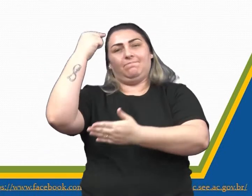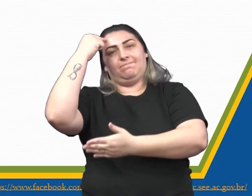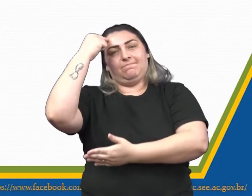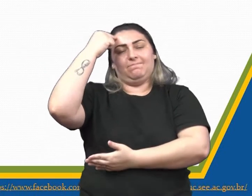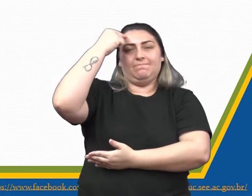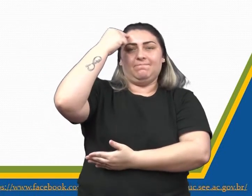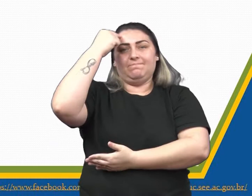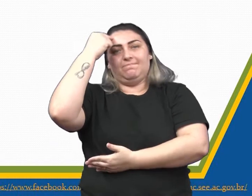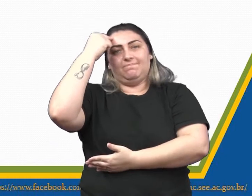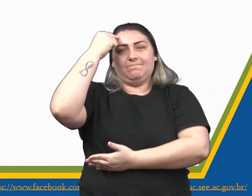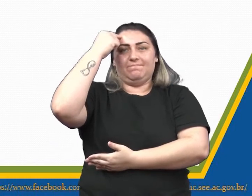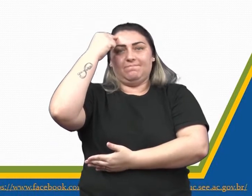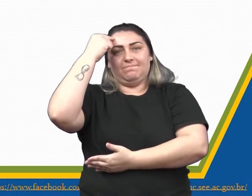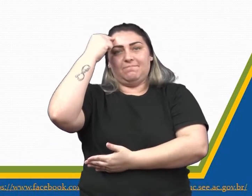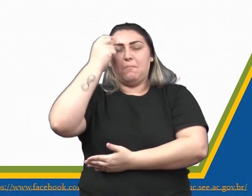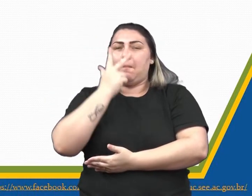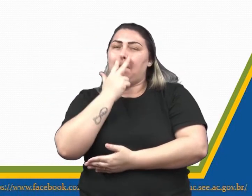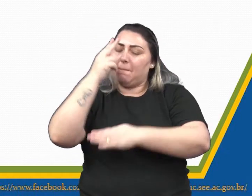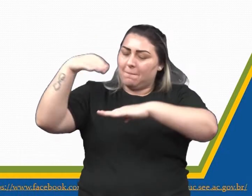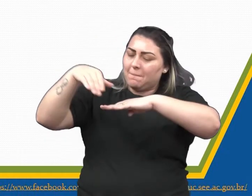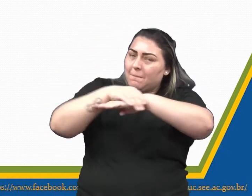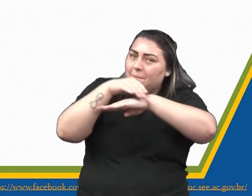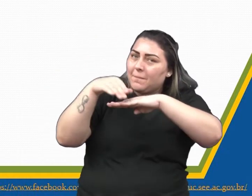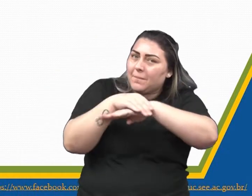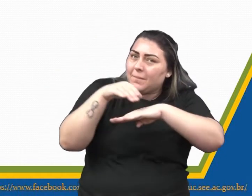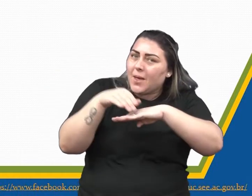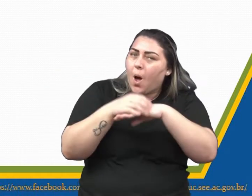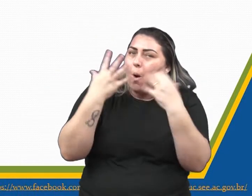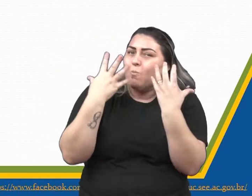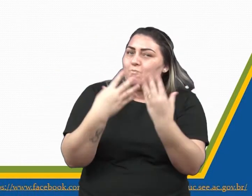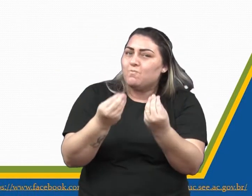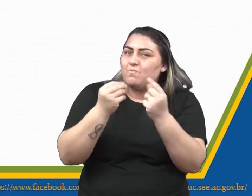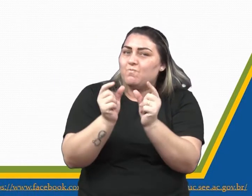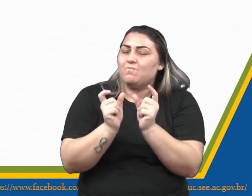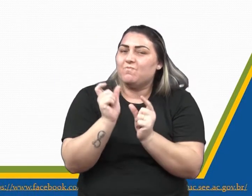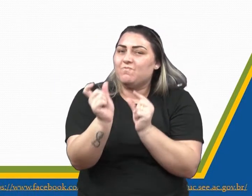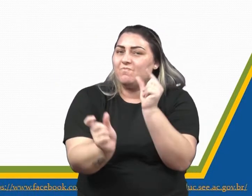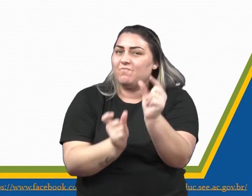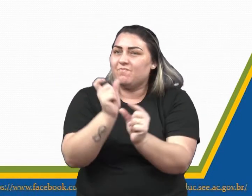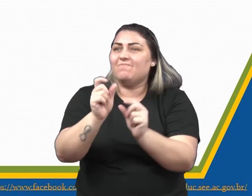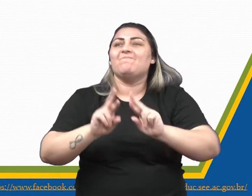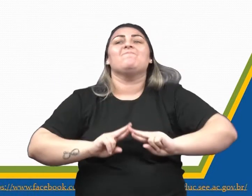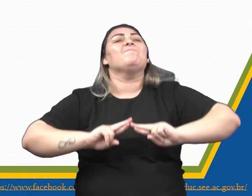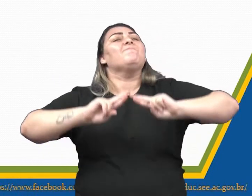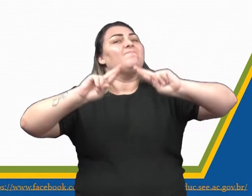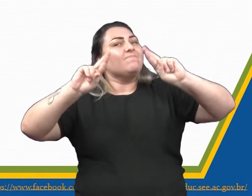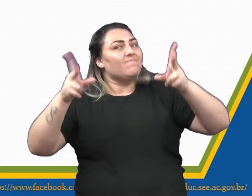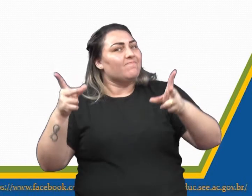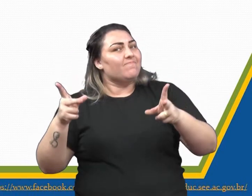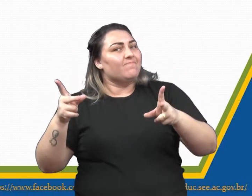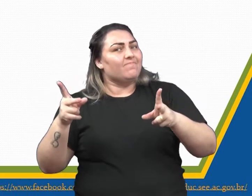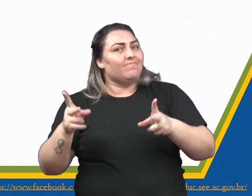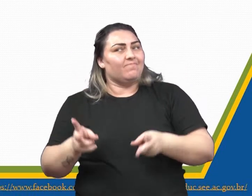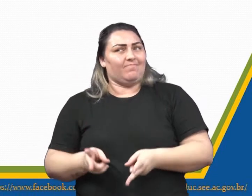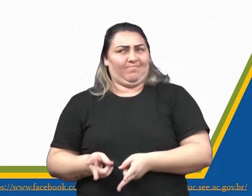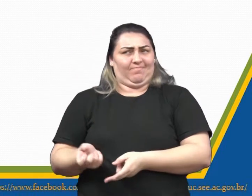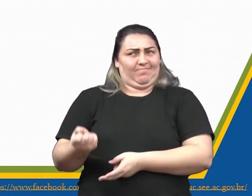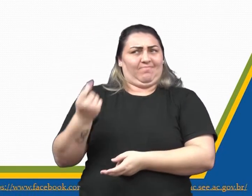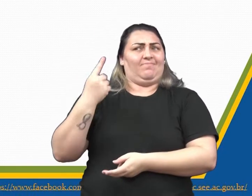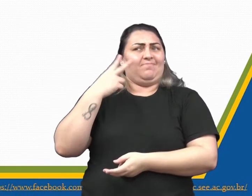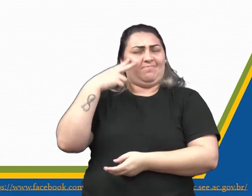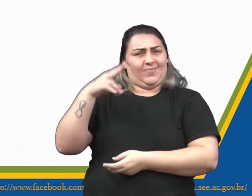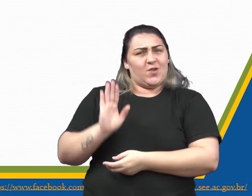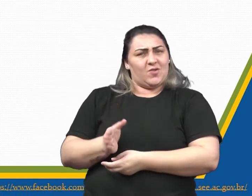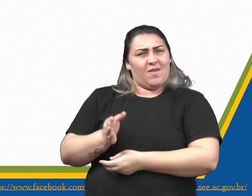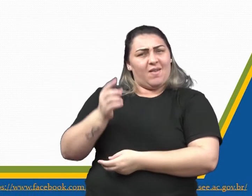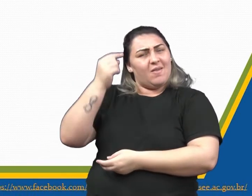um poema em forma de um sapato e cheio de palavras. É algo muito diferente que a gente não costuma ver. Você já imaginou